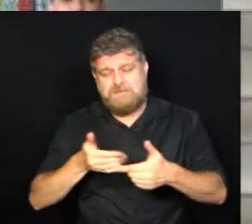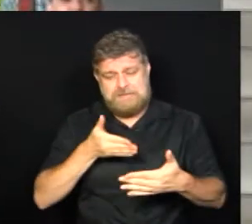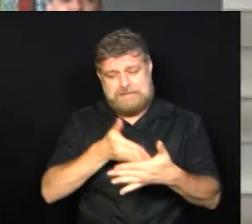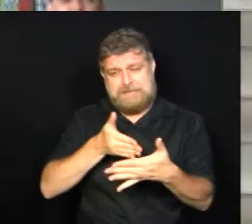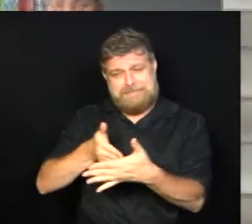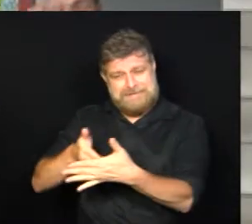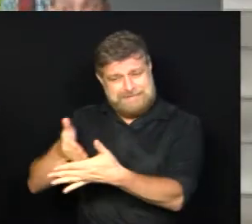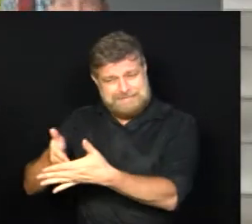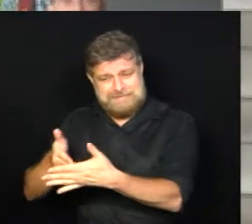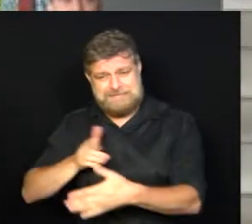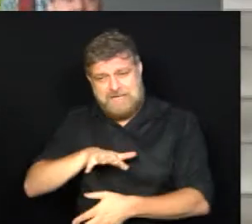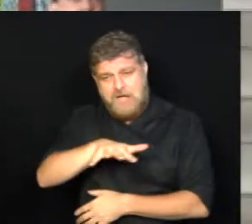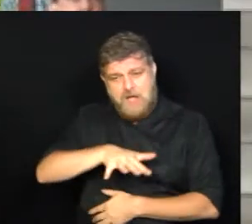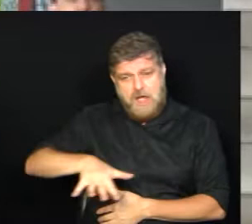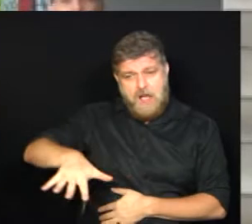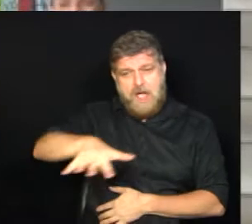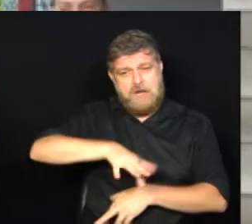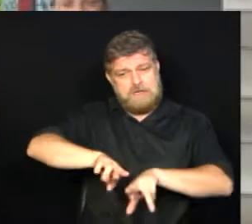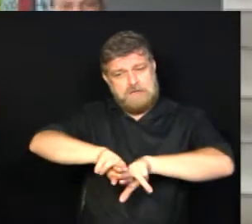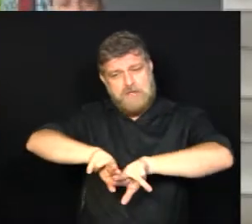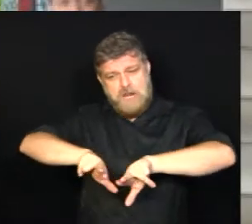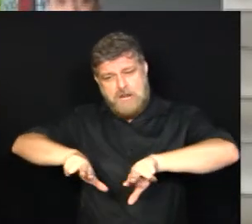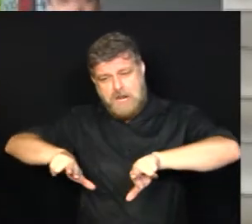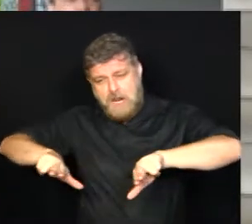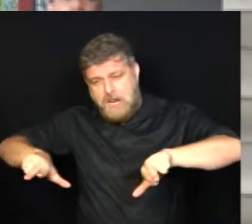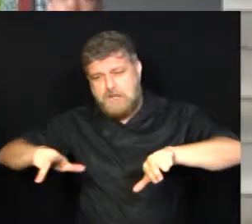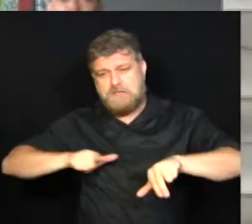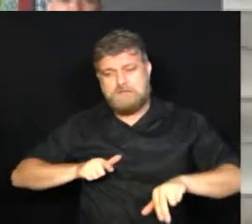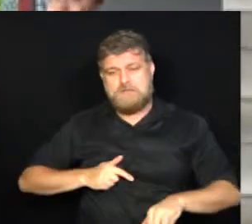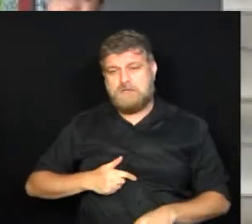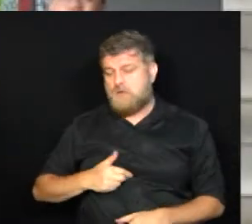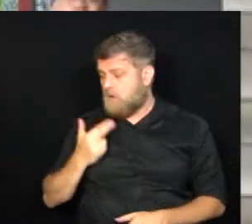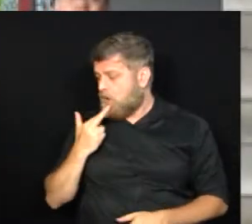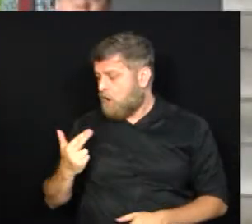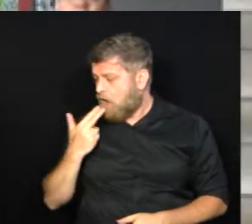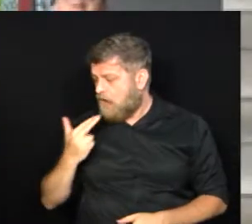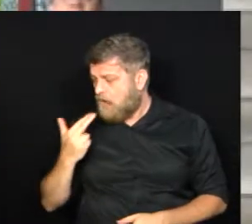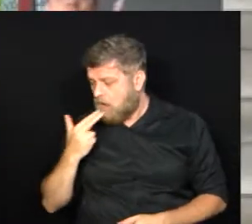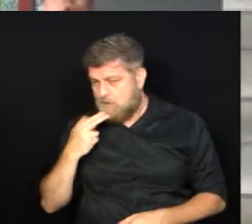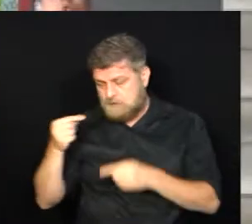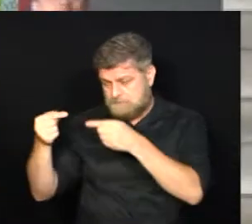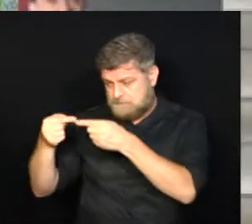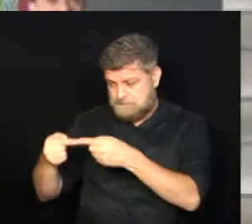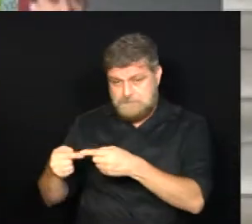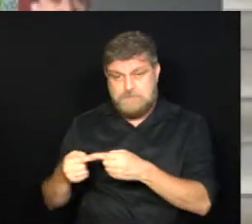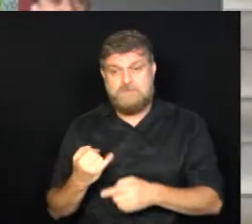restrições setoriais, de acordo com a fase, é importante que se